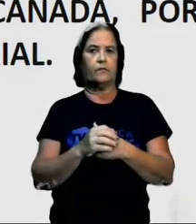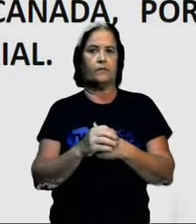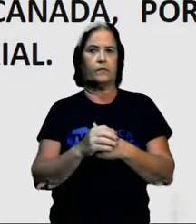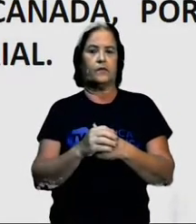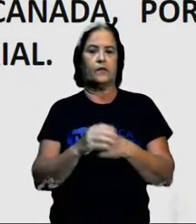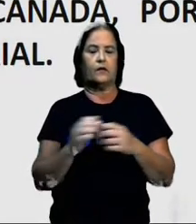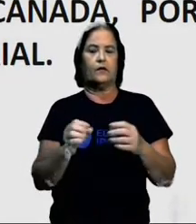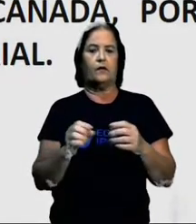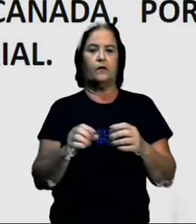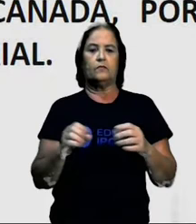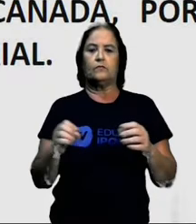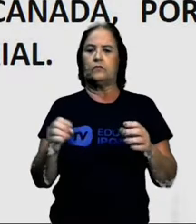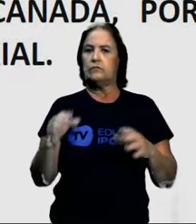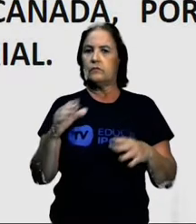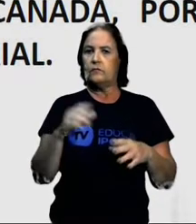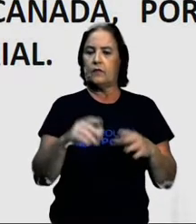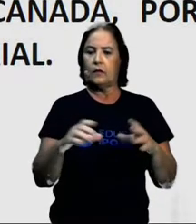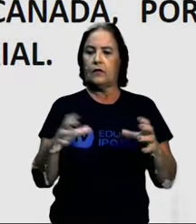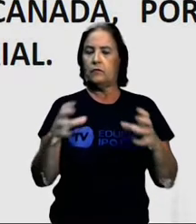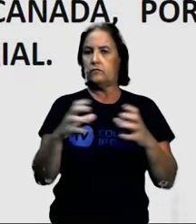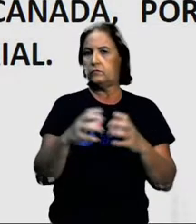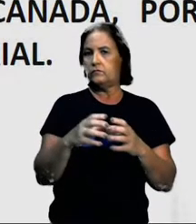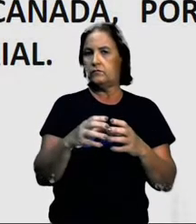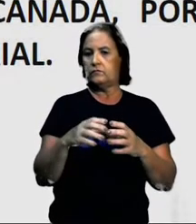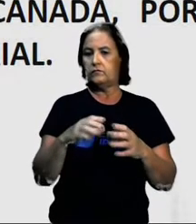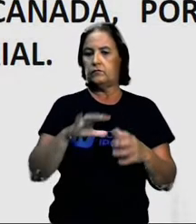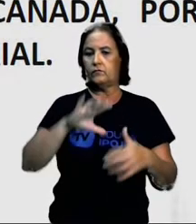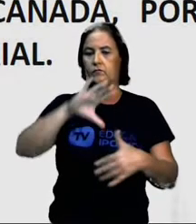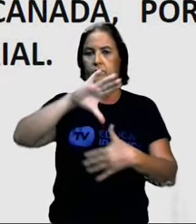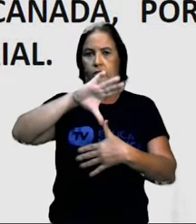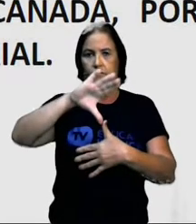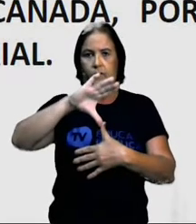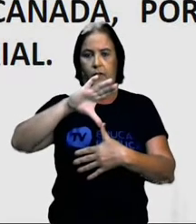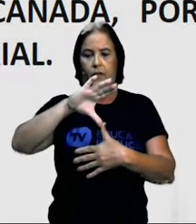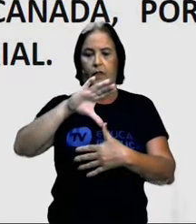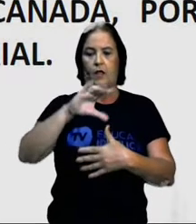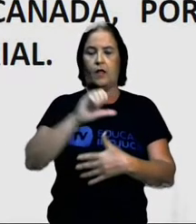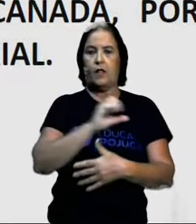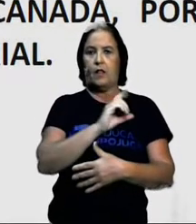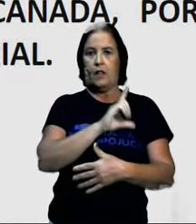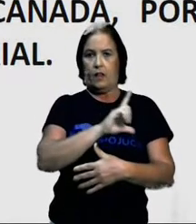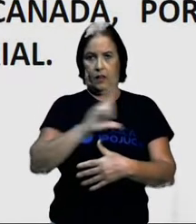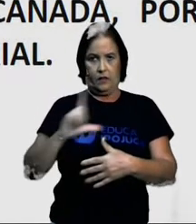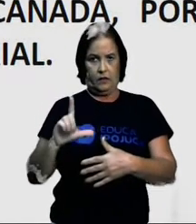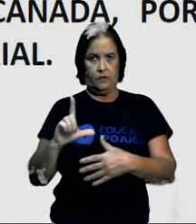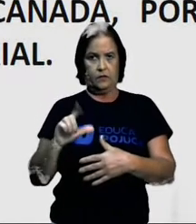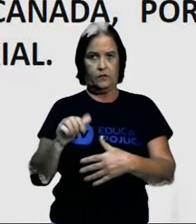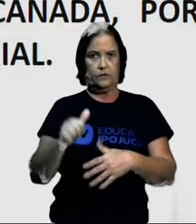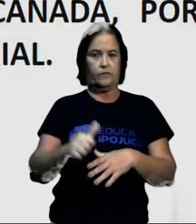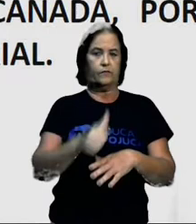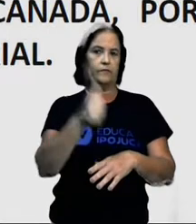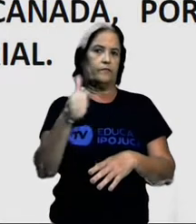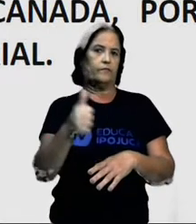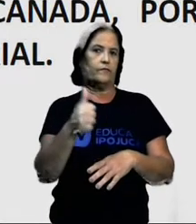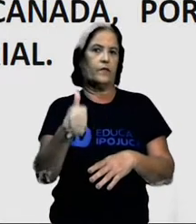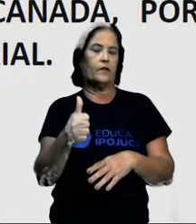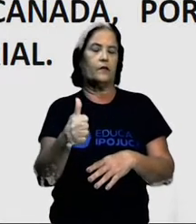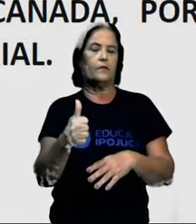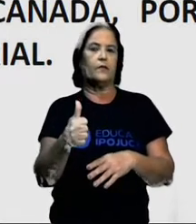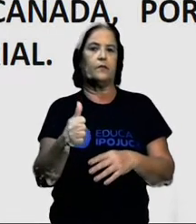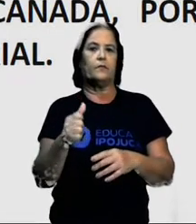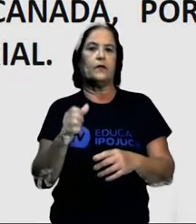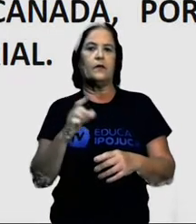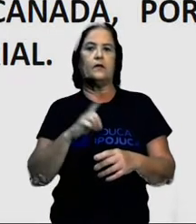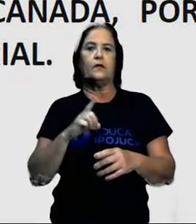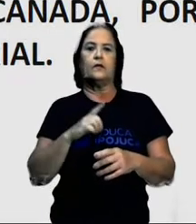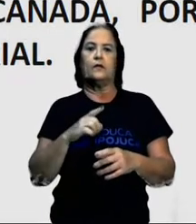A ocupação do continente americano. A costa leste foi a primeira a ser ocupada